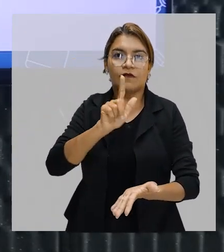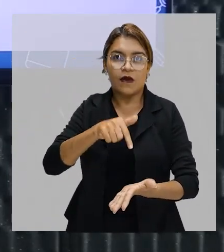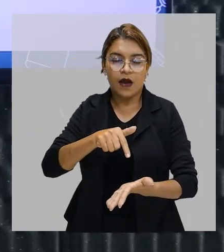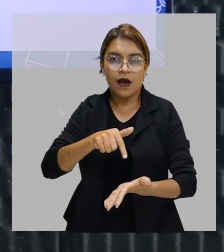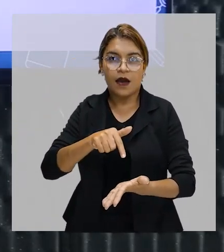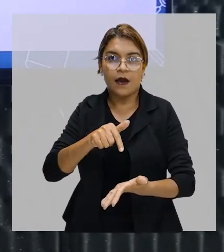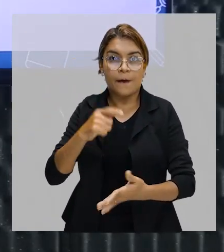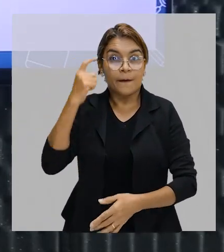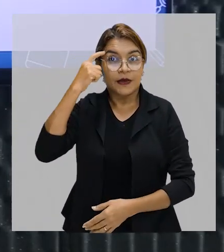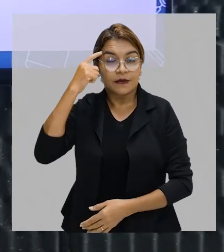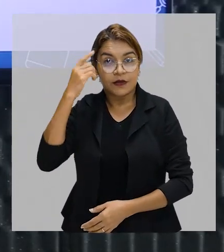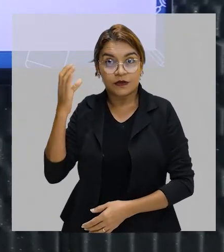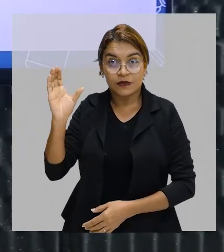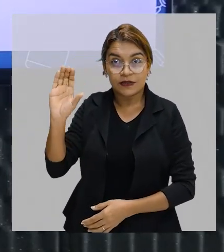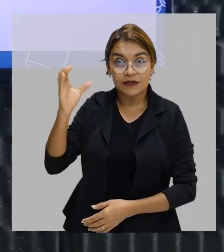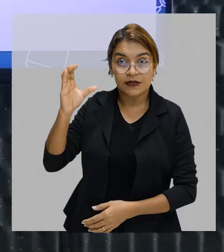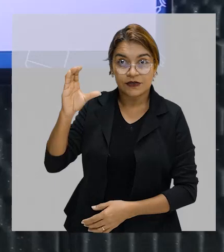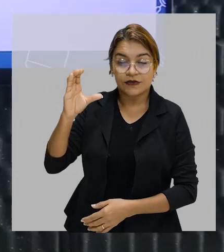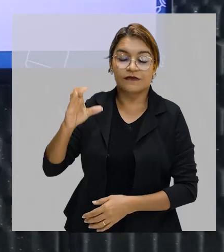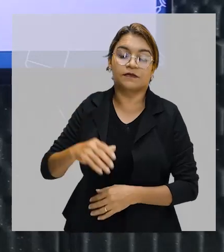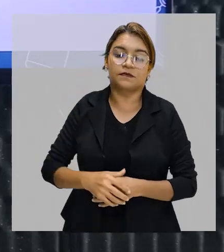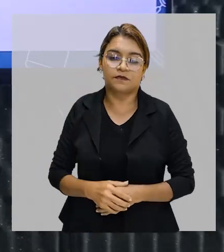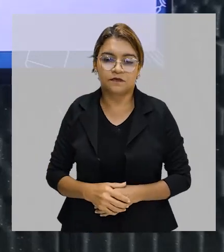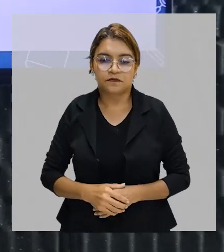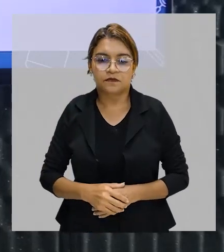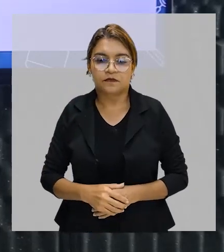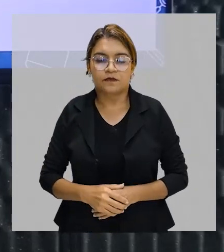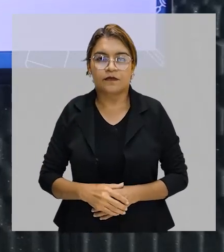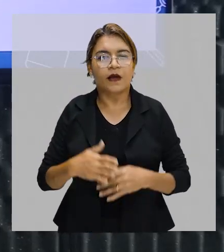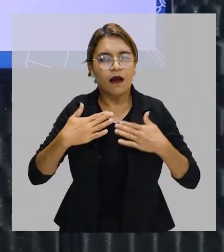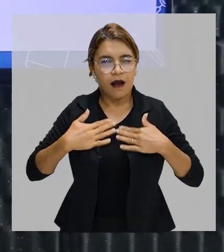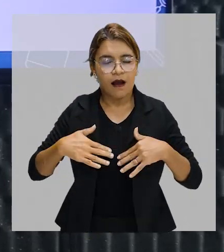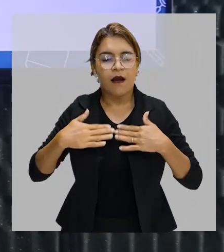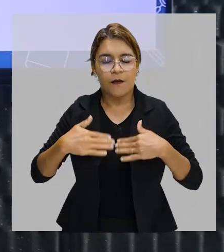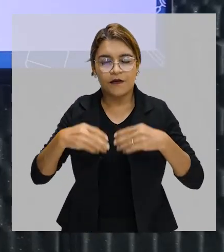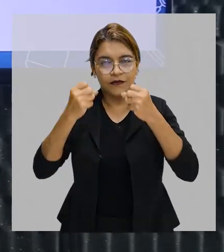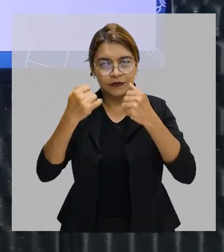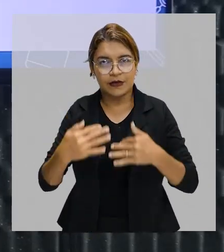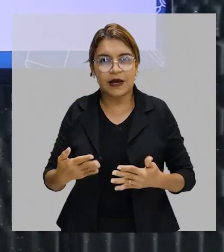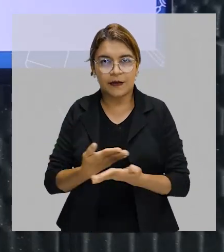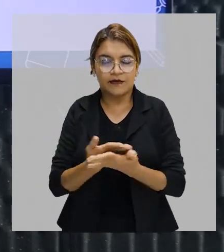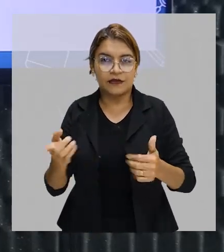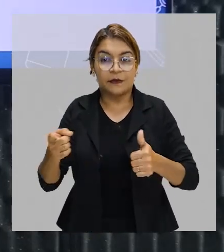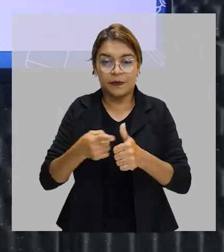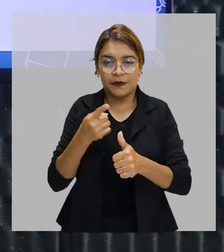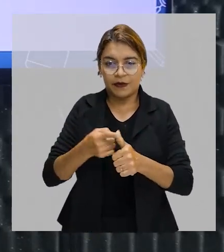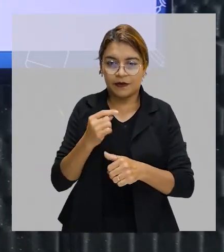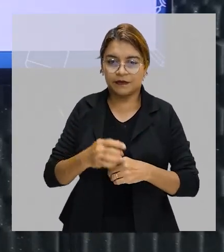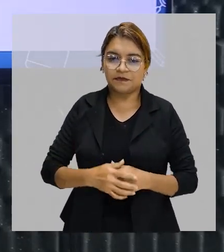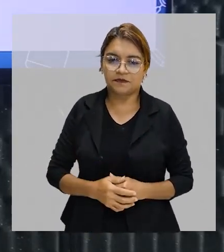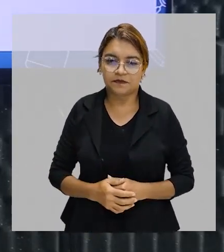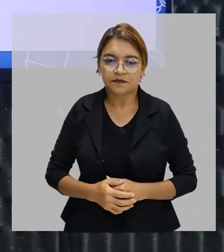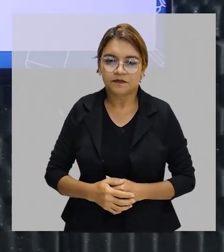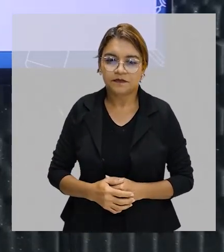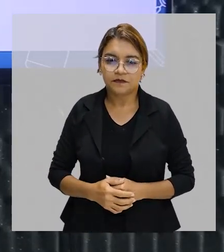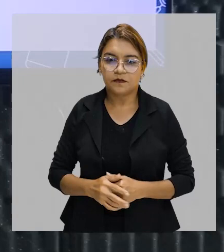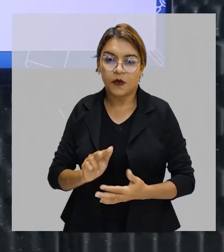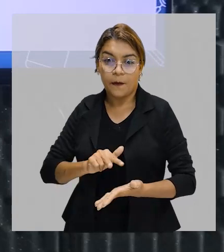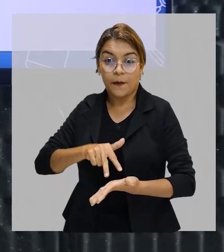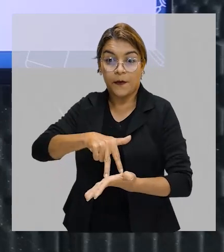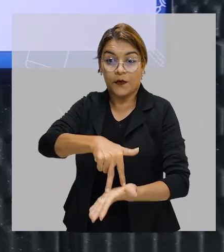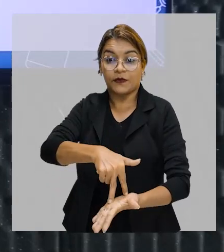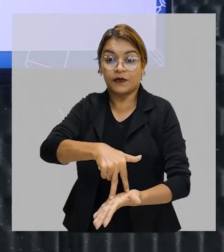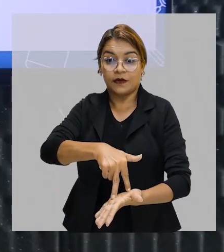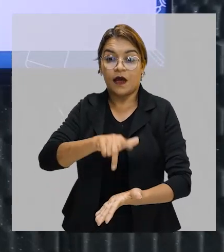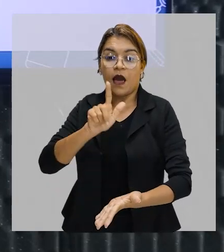pensamento científico. Ok? Professor, como assim? Calma que eu vou te explicar. Primeiro vamos ver isso aqui, ó. Vem para cá.